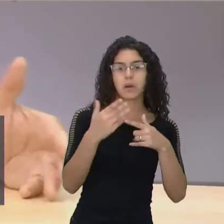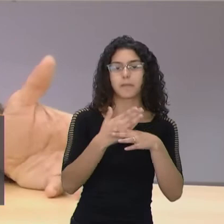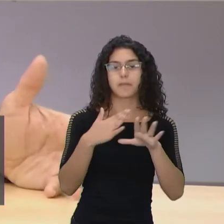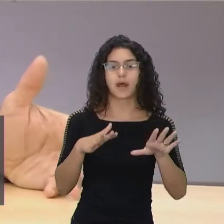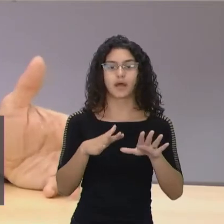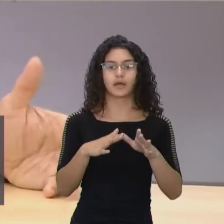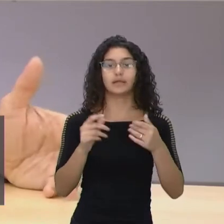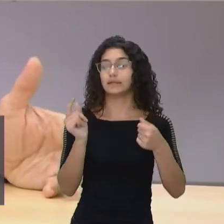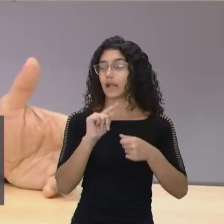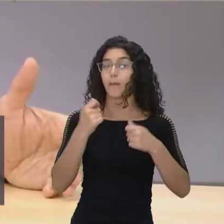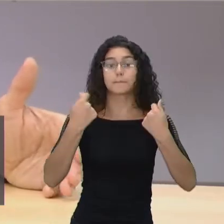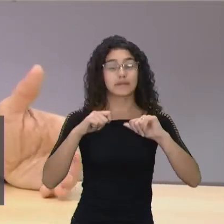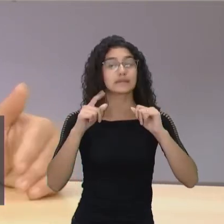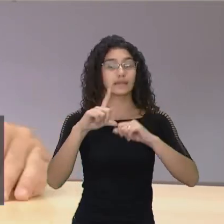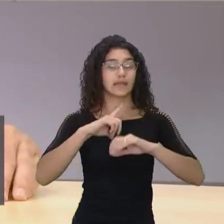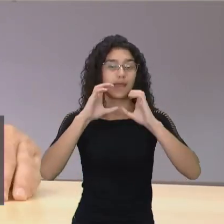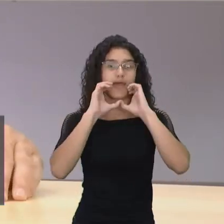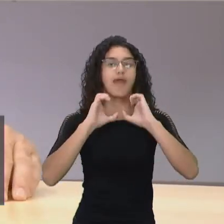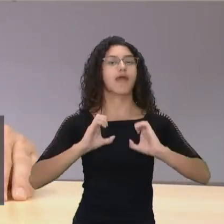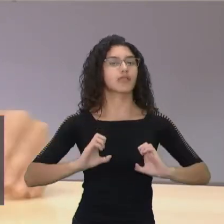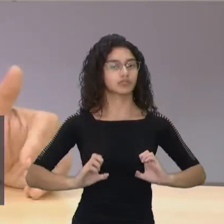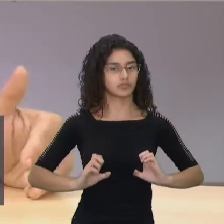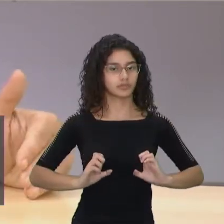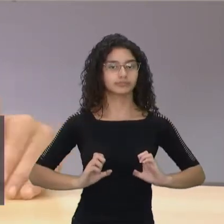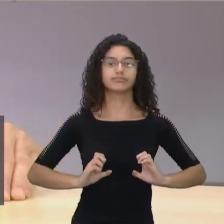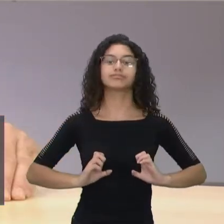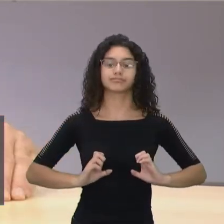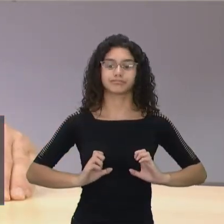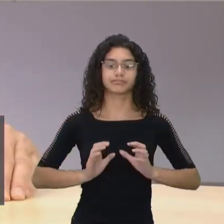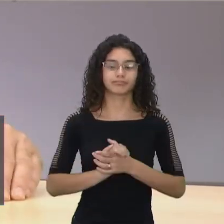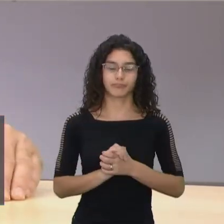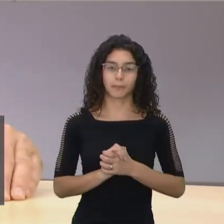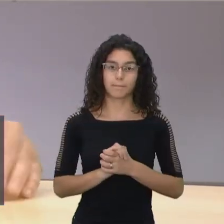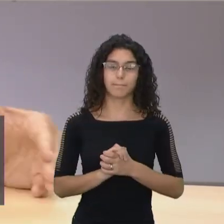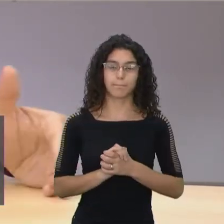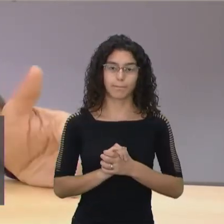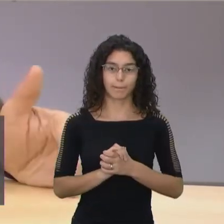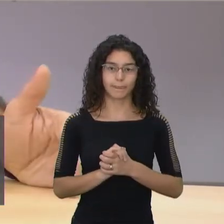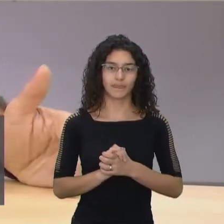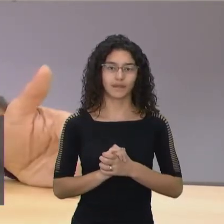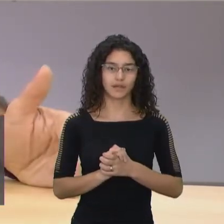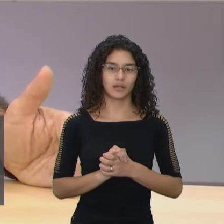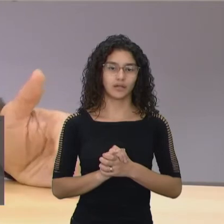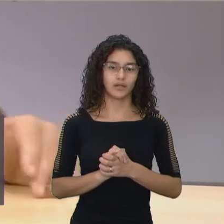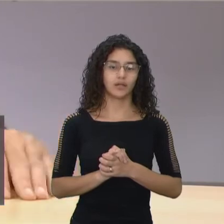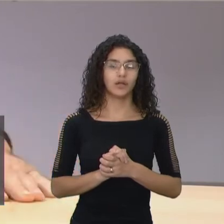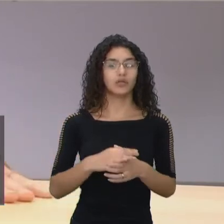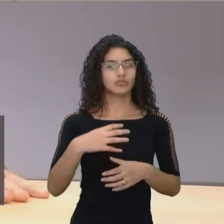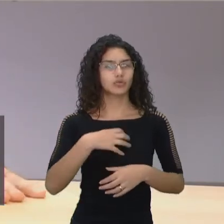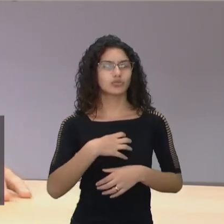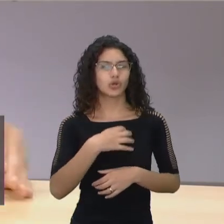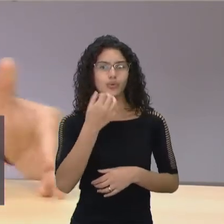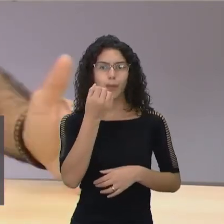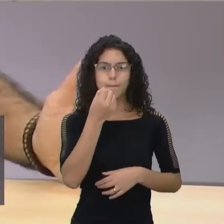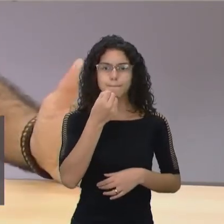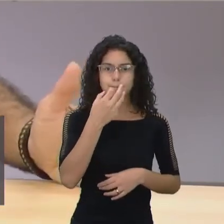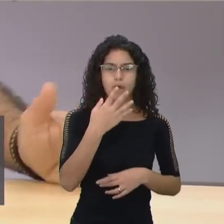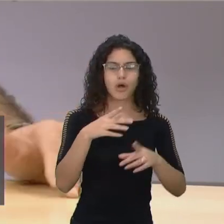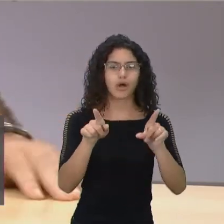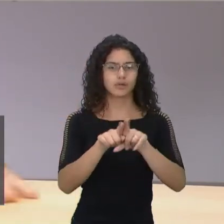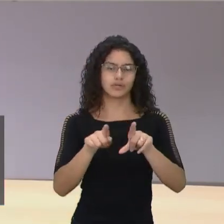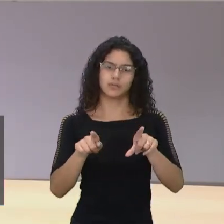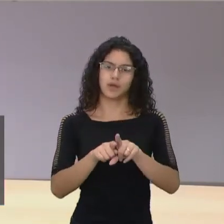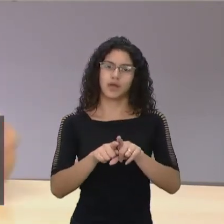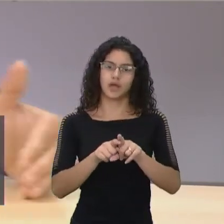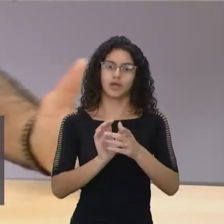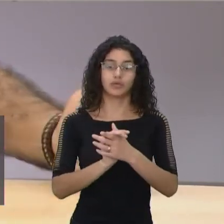feita com ética. Isso, Né? exatamente. Tem que ser uma viabilidade no plano civilizatório, né? Da